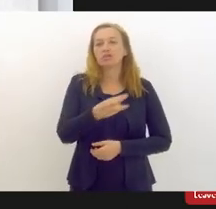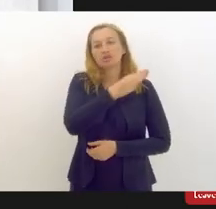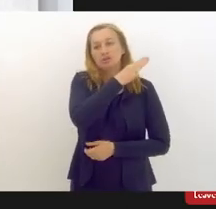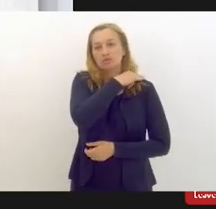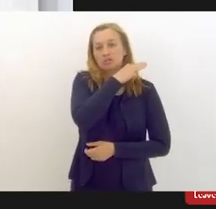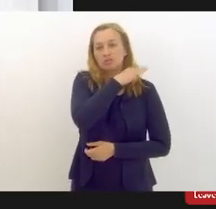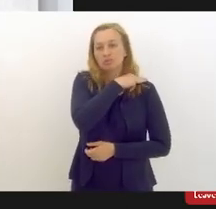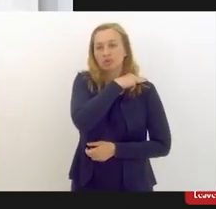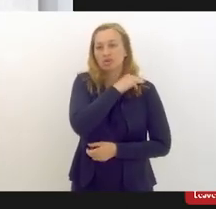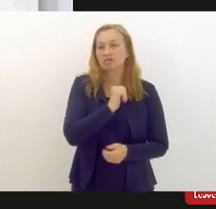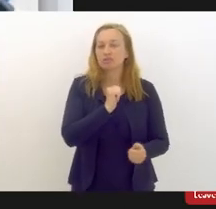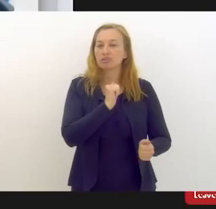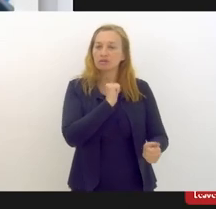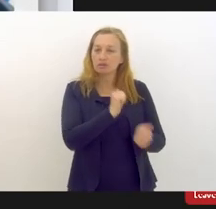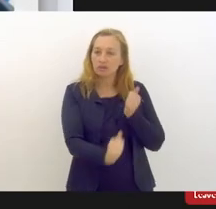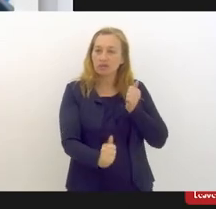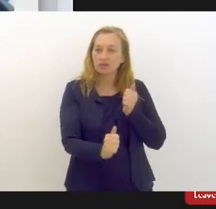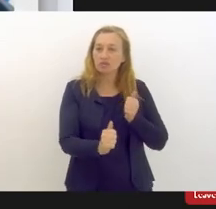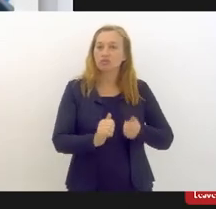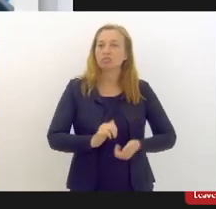ao esporte, pode passar.